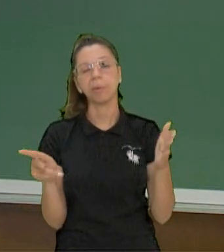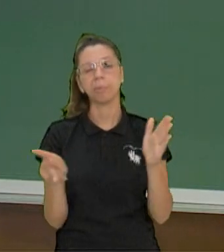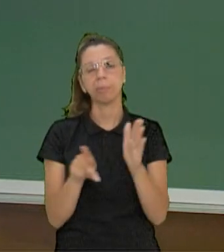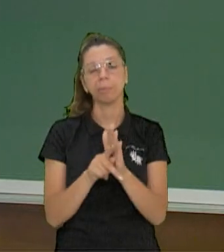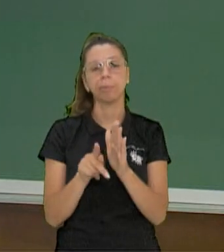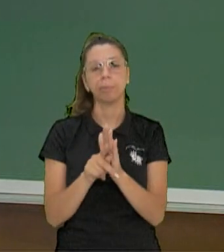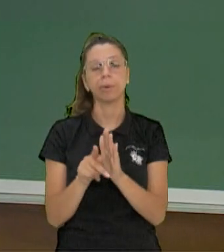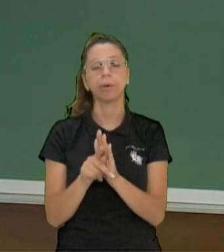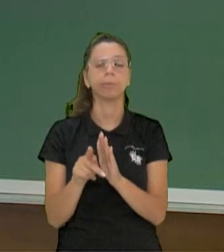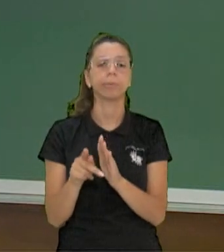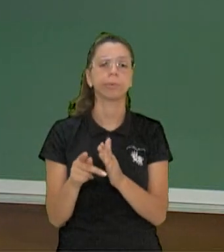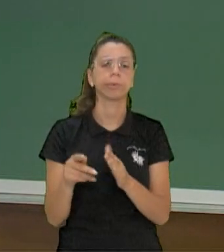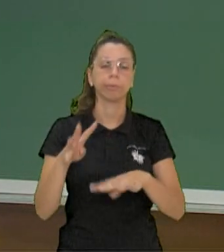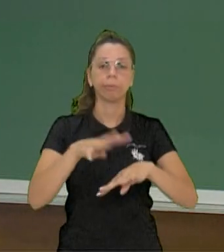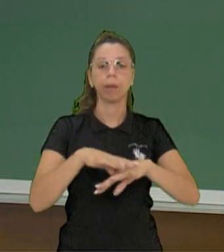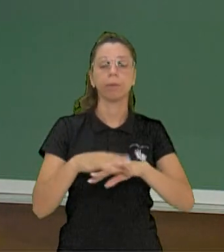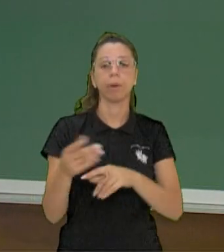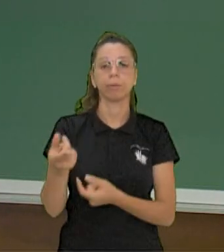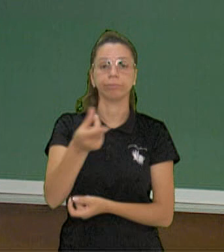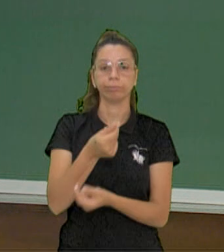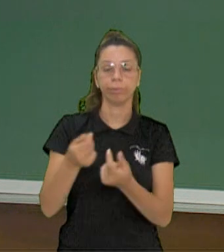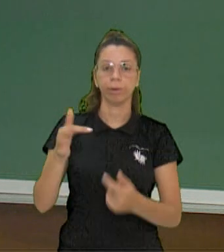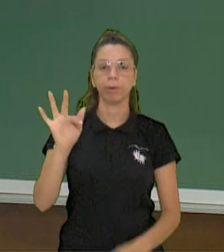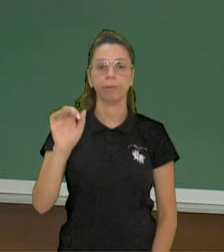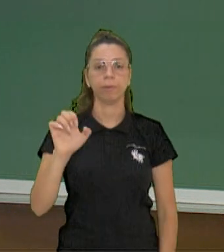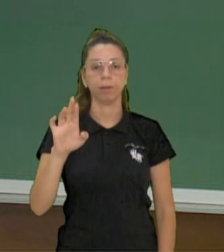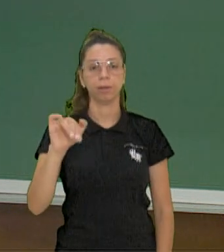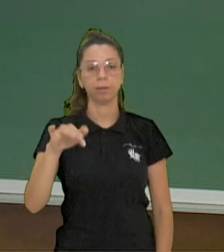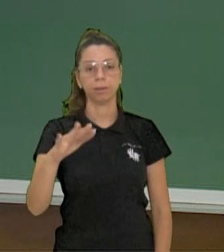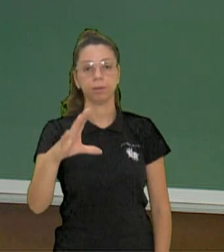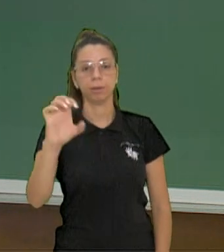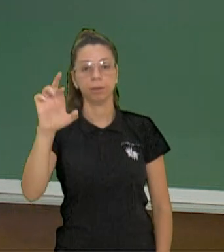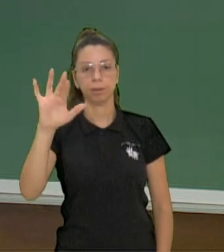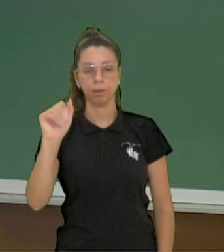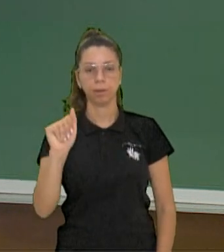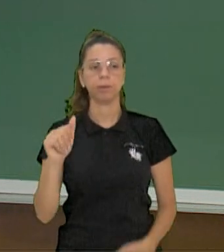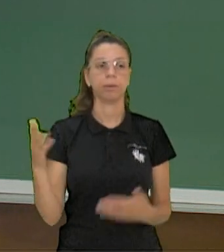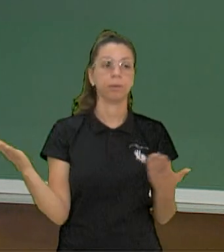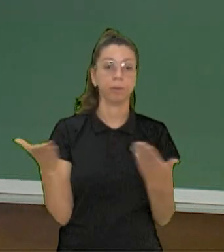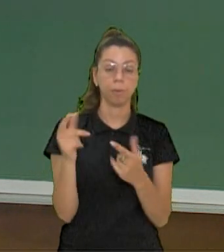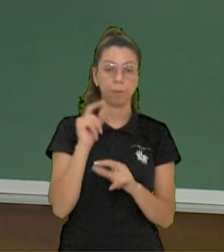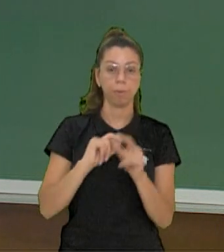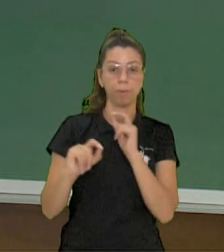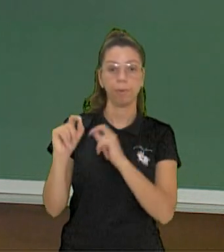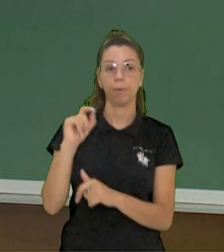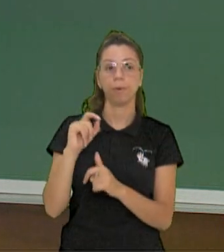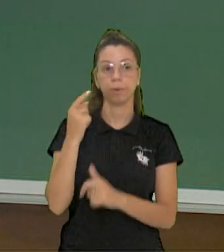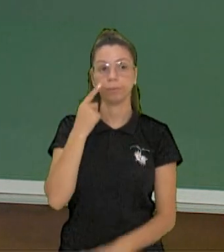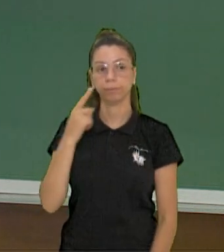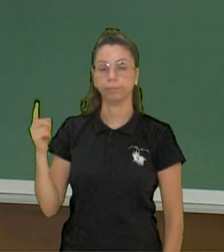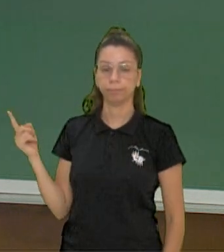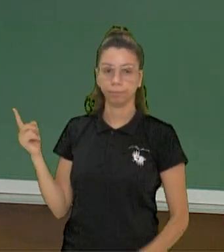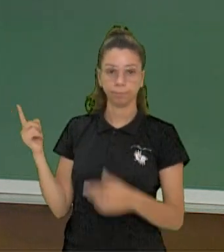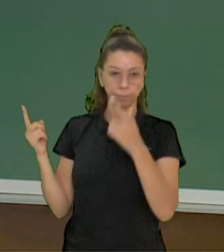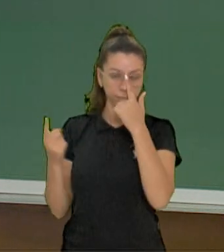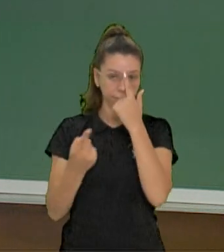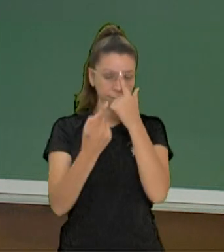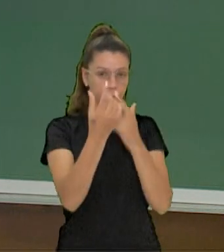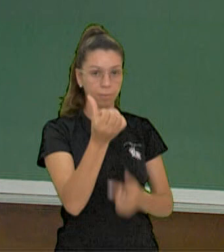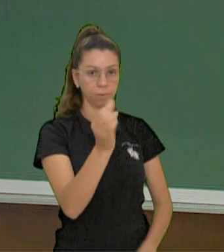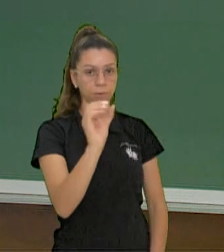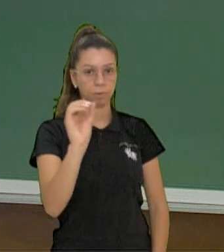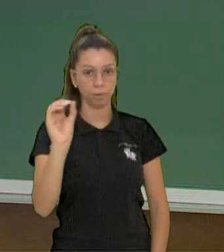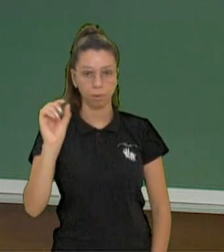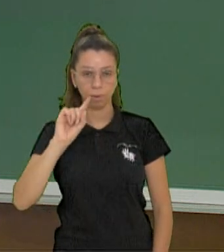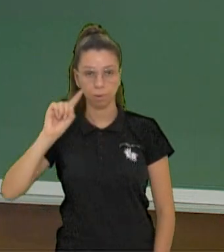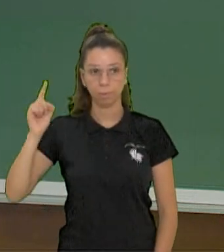aqui. Veja, para isolar o T, primeiro 2.500 está multiplicando, vamos passar dividindo. Então fica 160